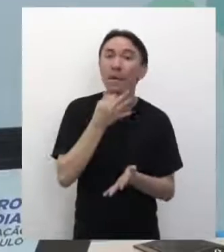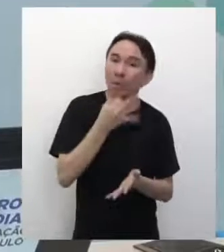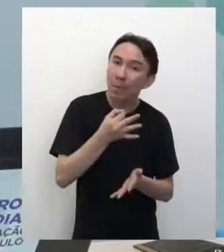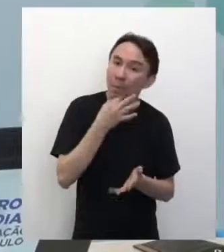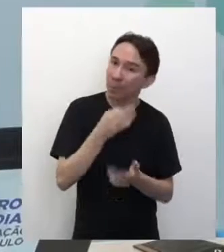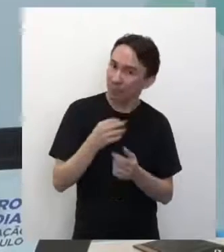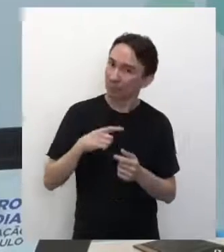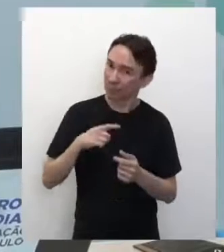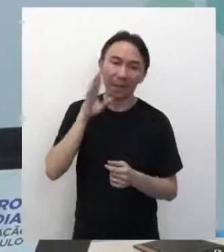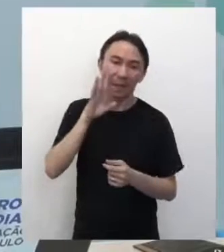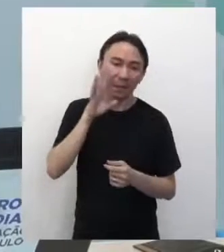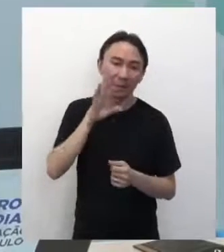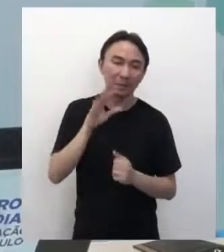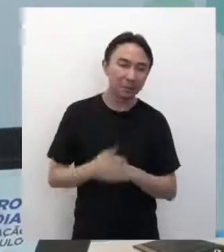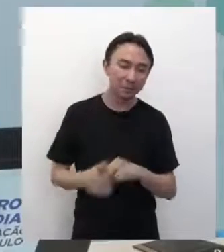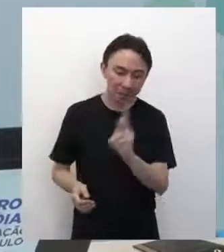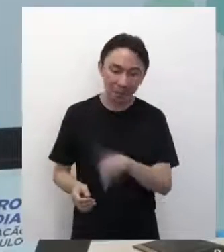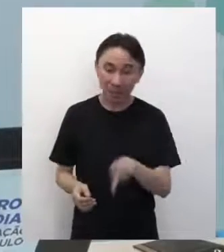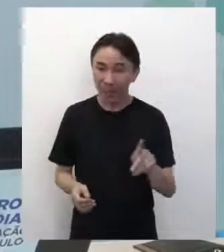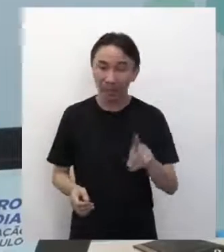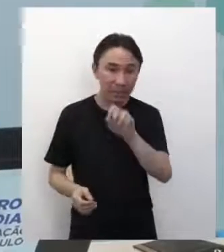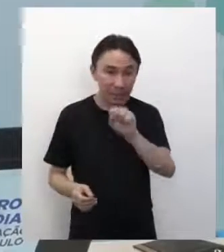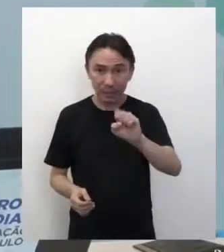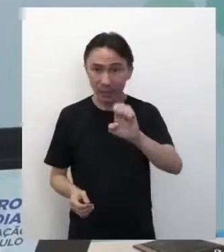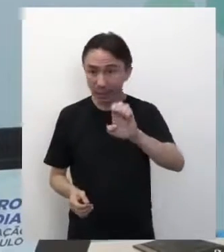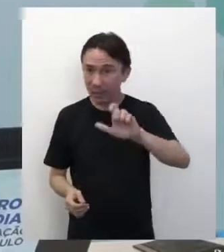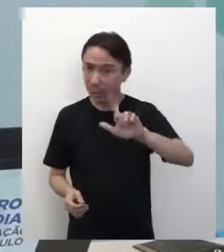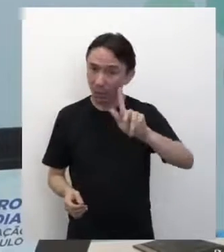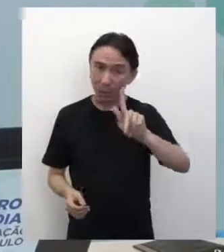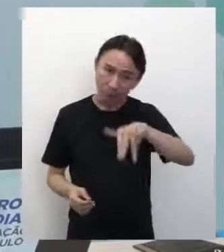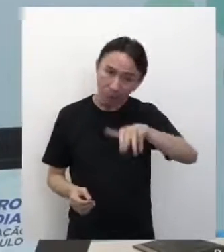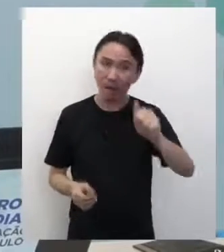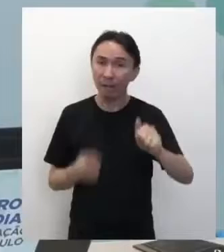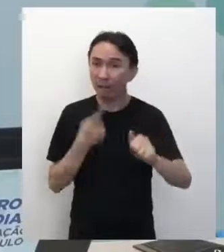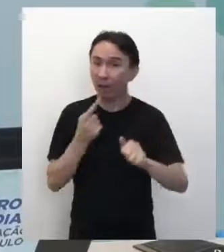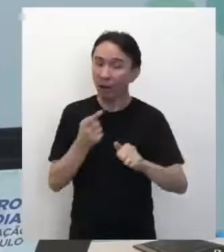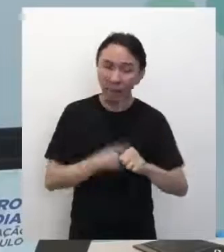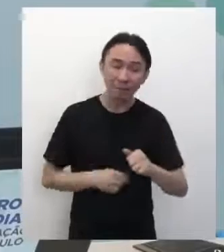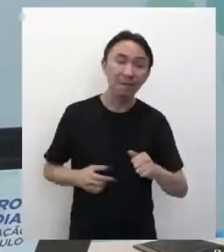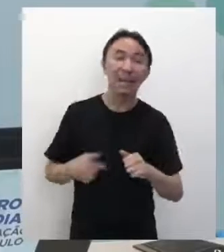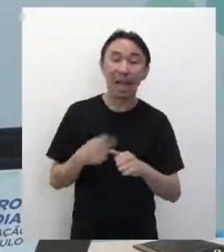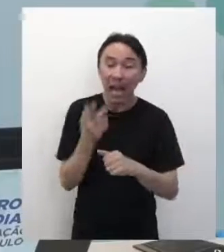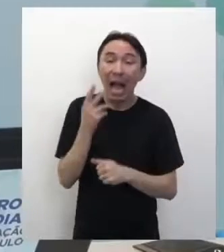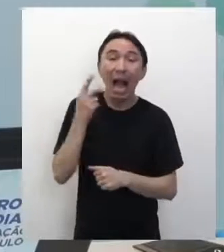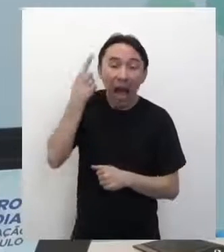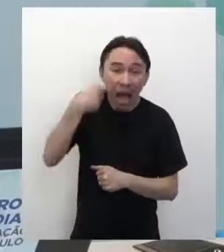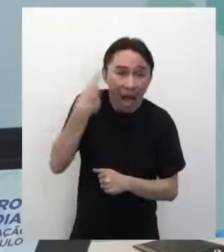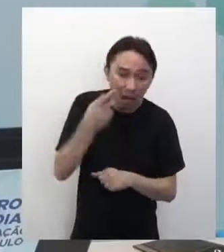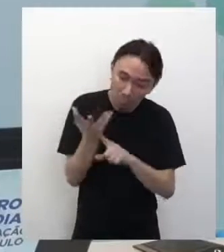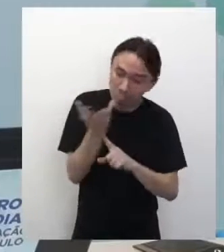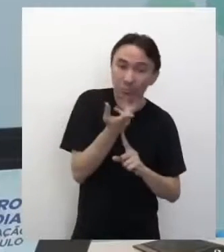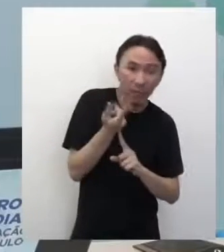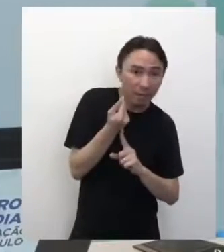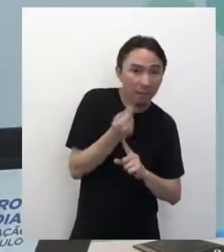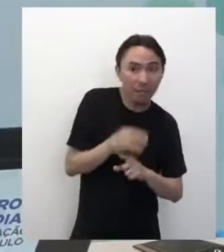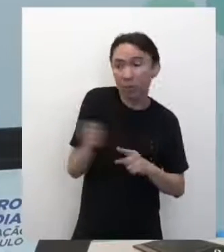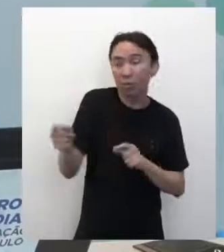Bora lá. A Proselma fala que a arte ia onde o povo estava. Verdade. Interessante, é realmente isso